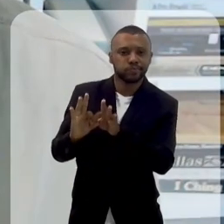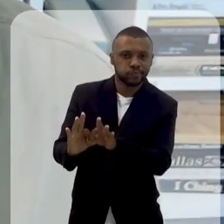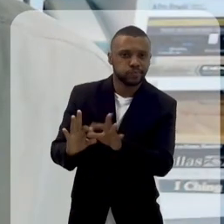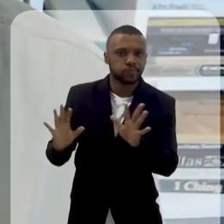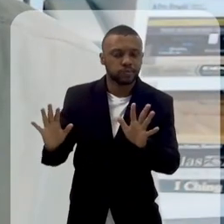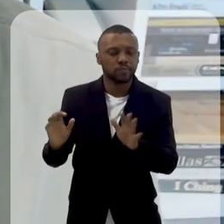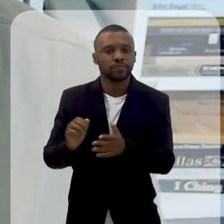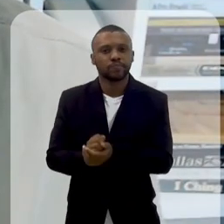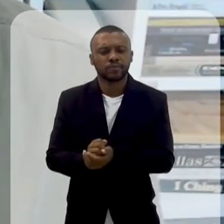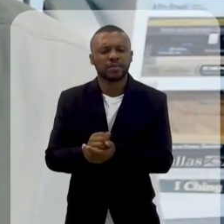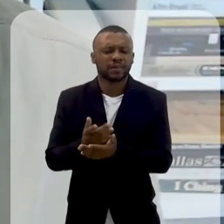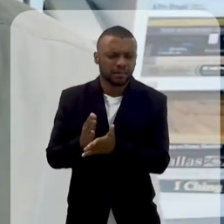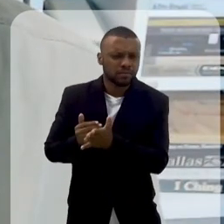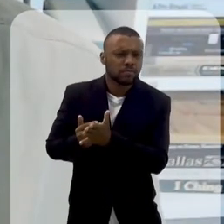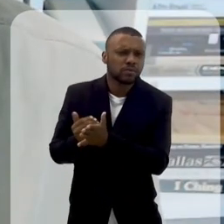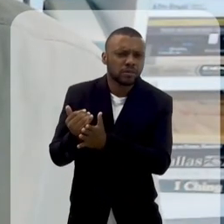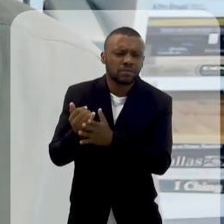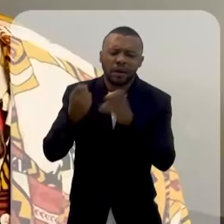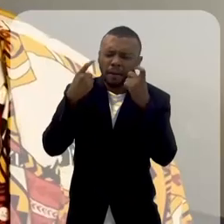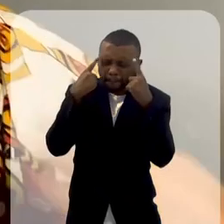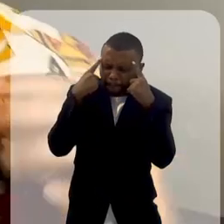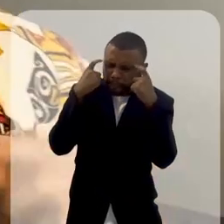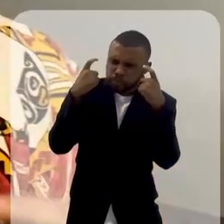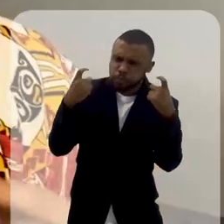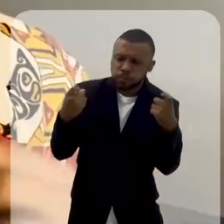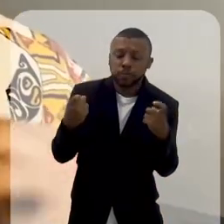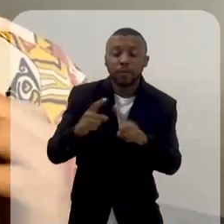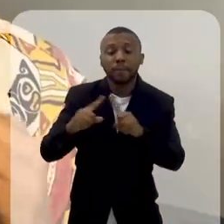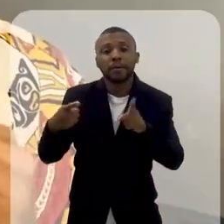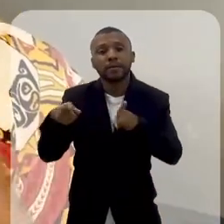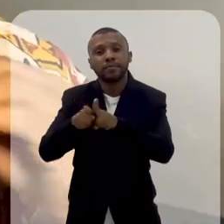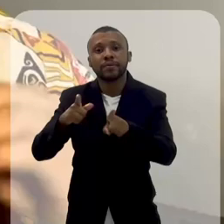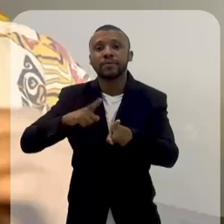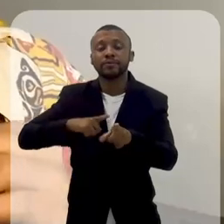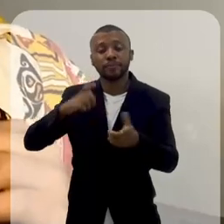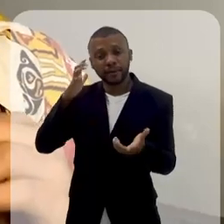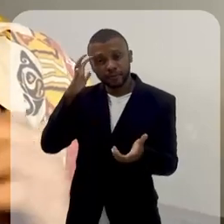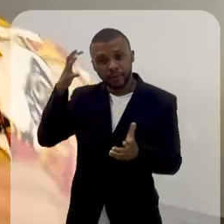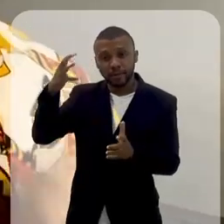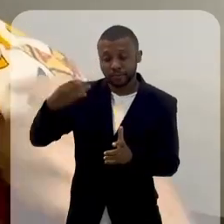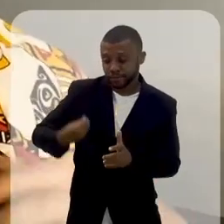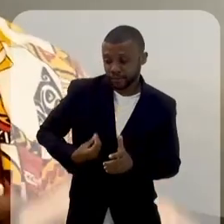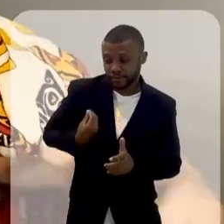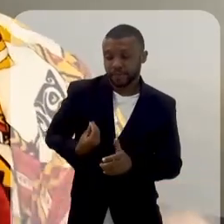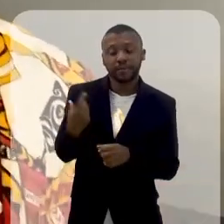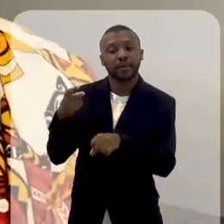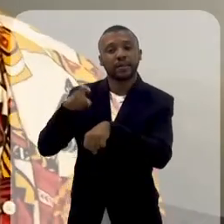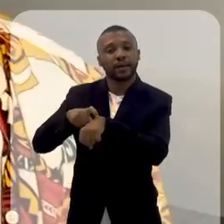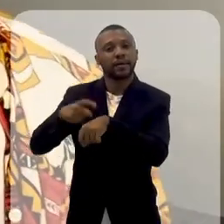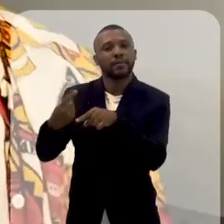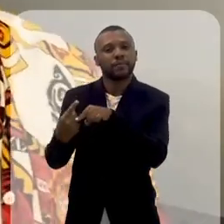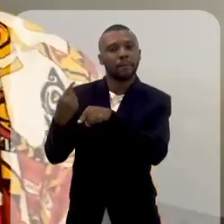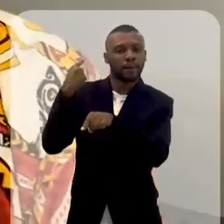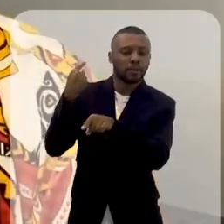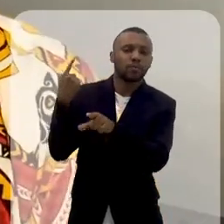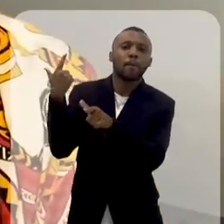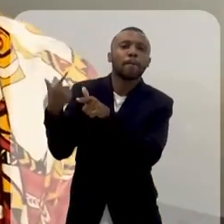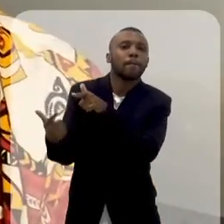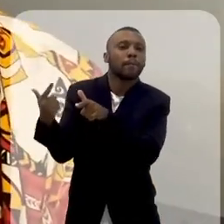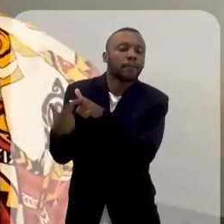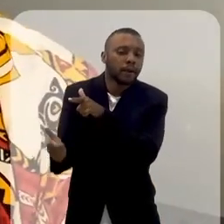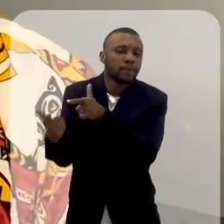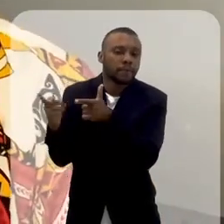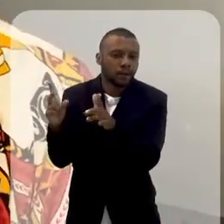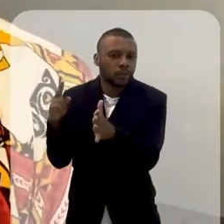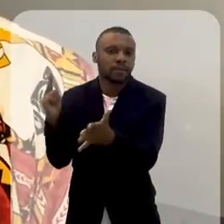Então, assim, ouvir isso dela na época foi muito agressivo, mas ao mesmo tempo também tinha parte de uma realidade que ela vivia naquele momento, de uma tensão